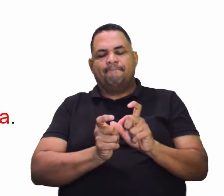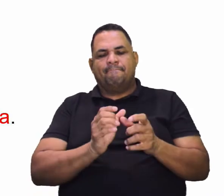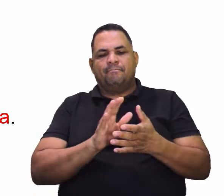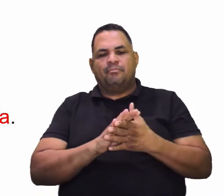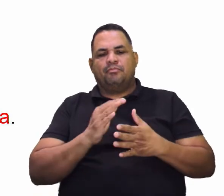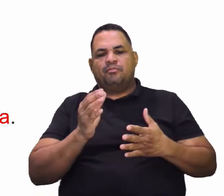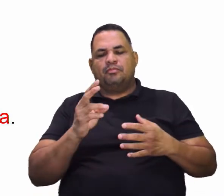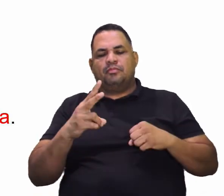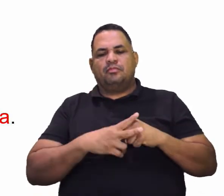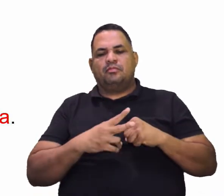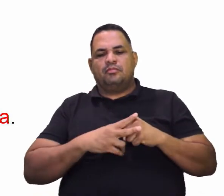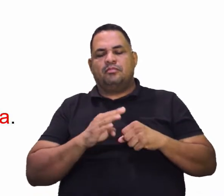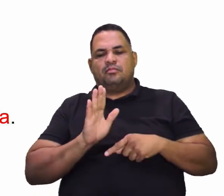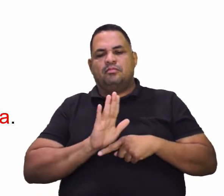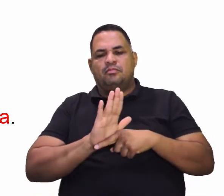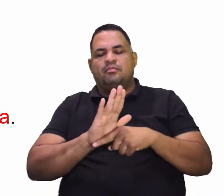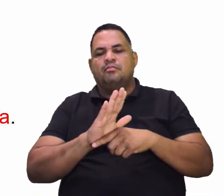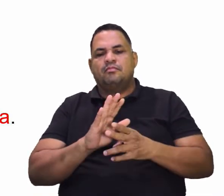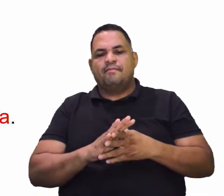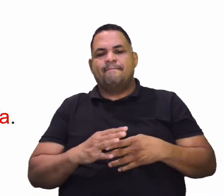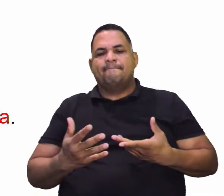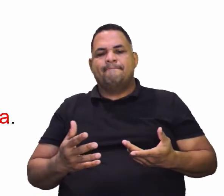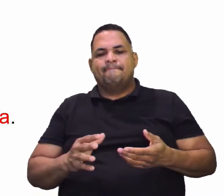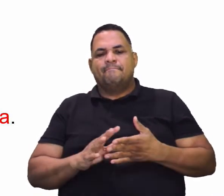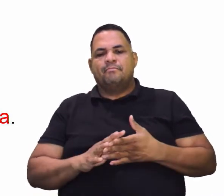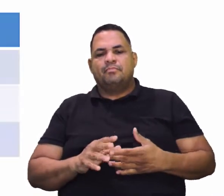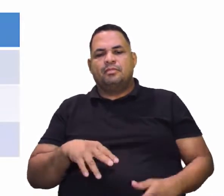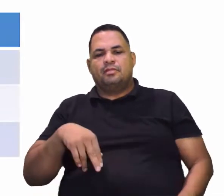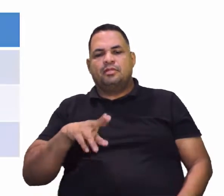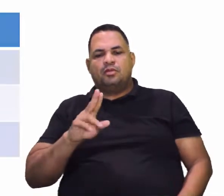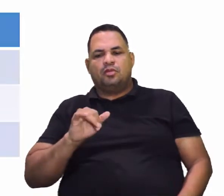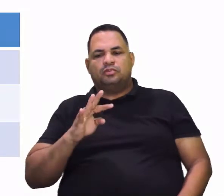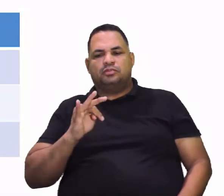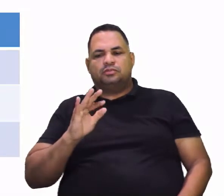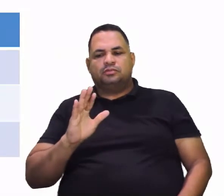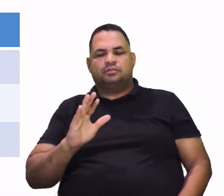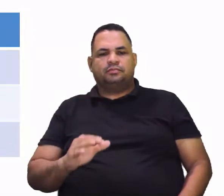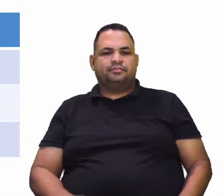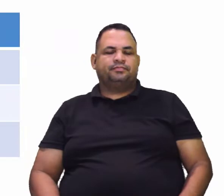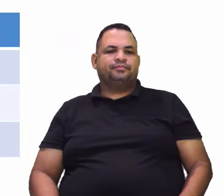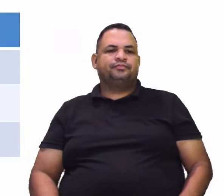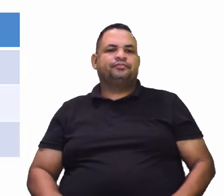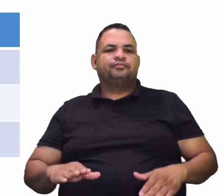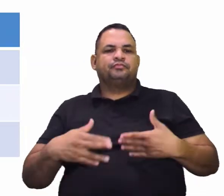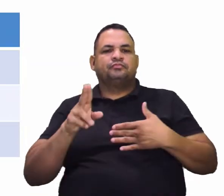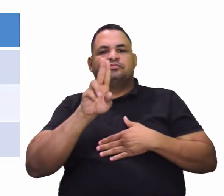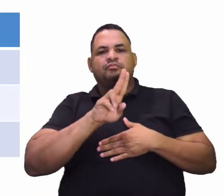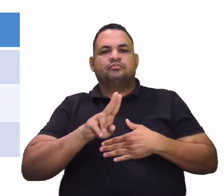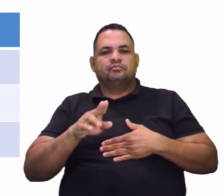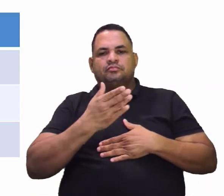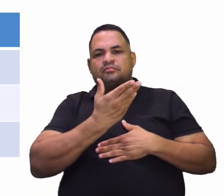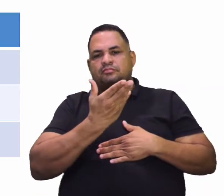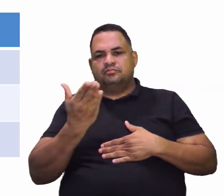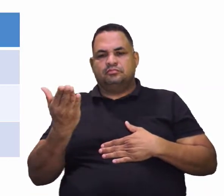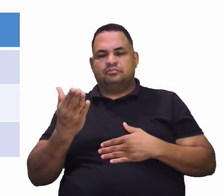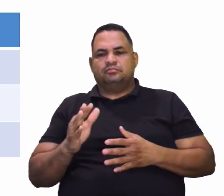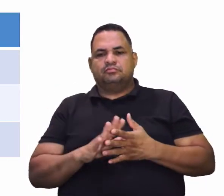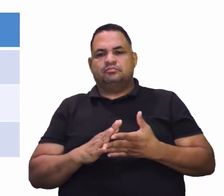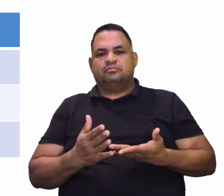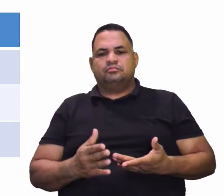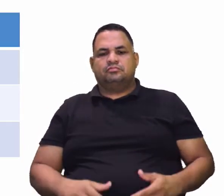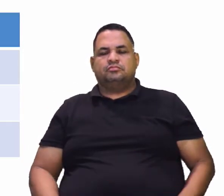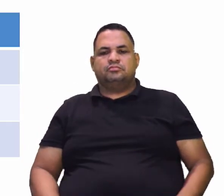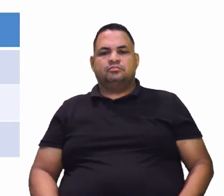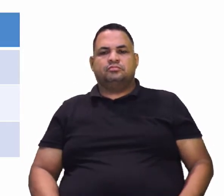auxiliar do futuro com a partícula negativa not. Quando utilizamos going to, que é esse outro